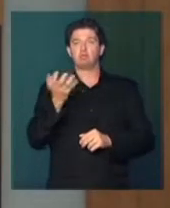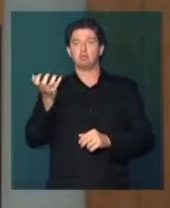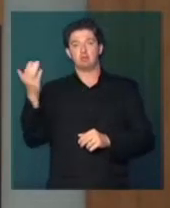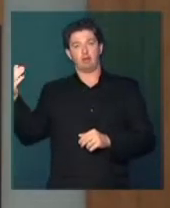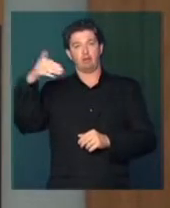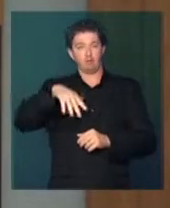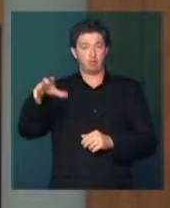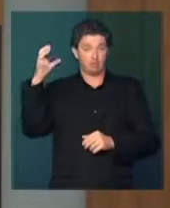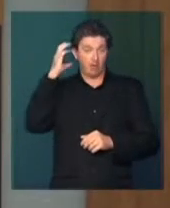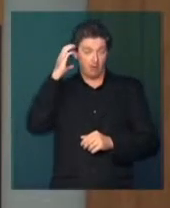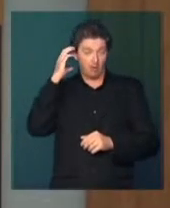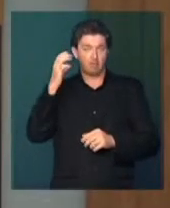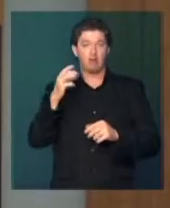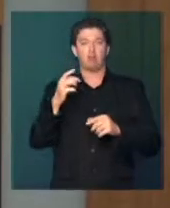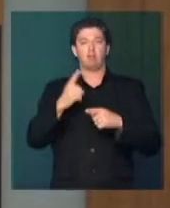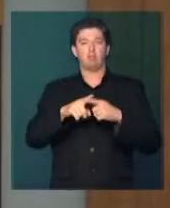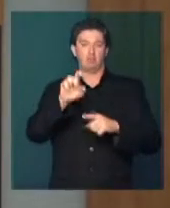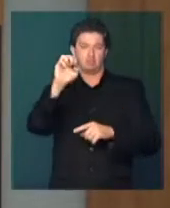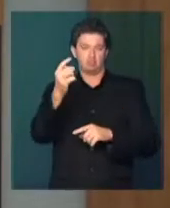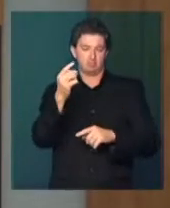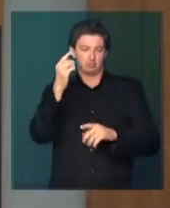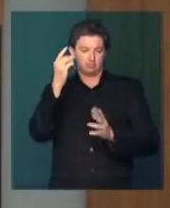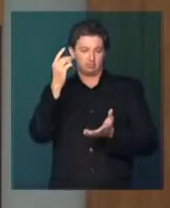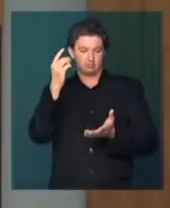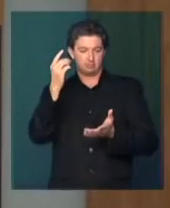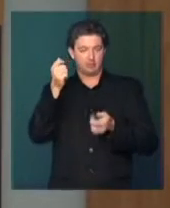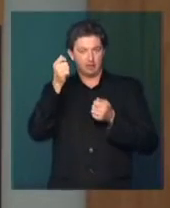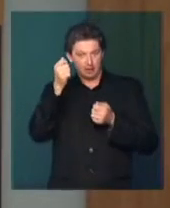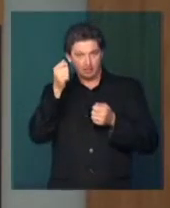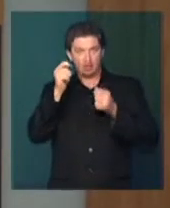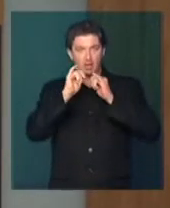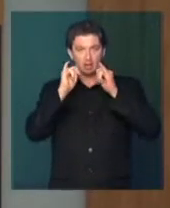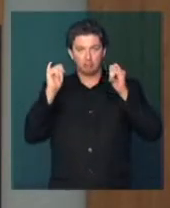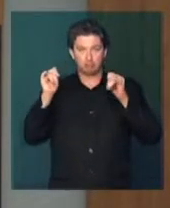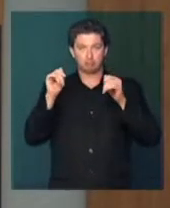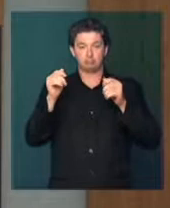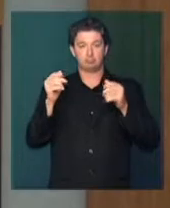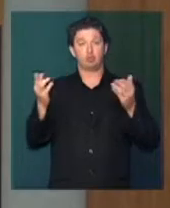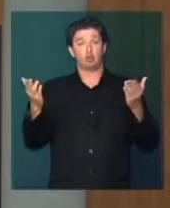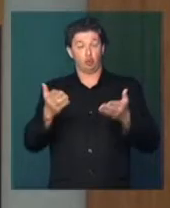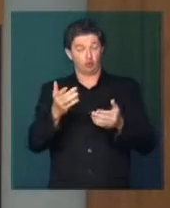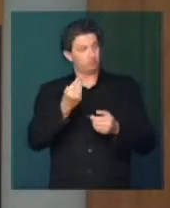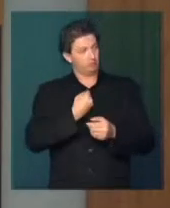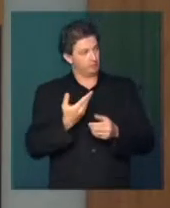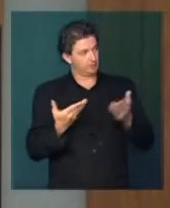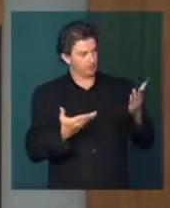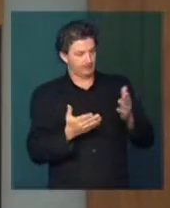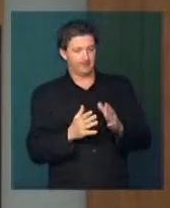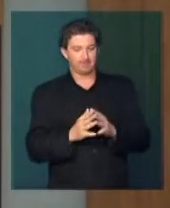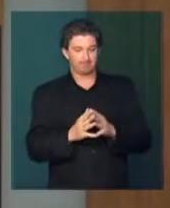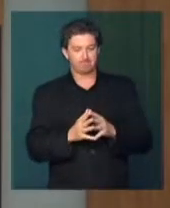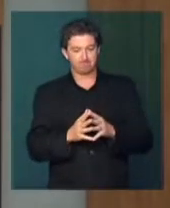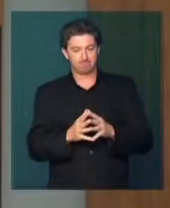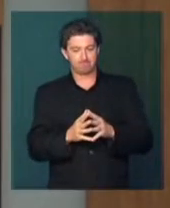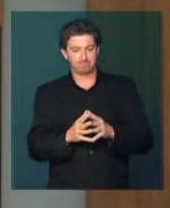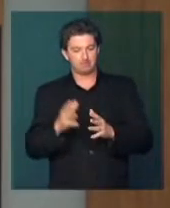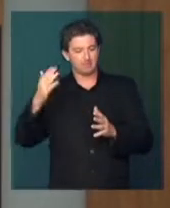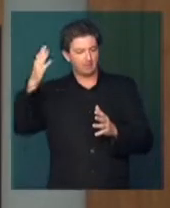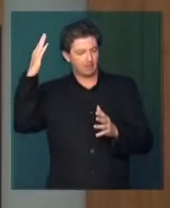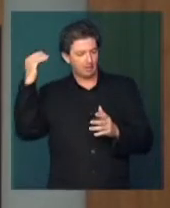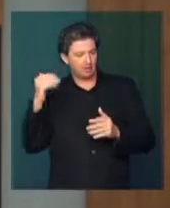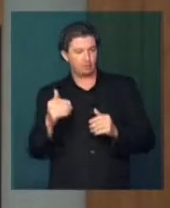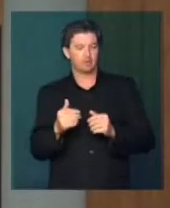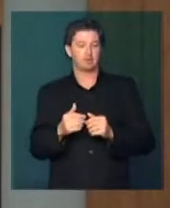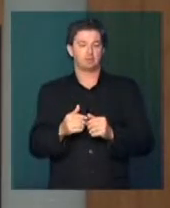Cuiabá, quando o senhor então era candidato ao cargo que hoje o senhor ocupa. Naquela